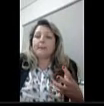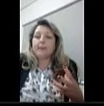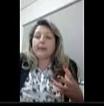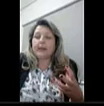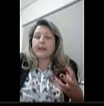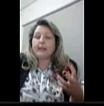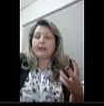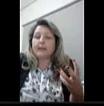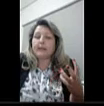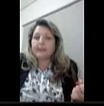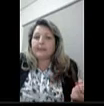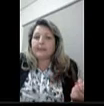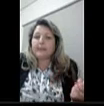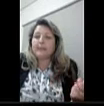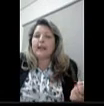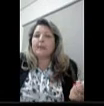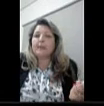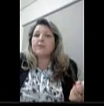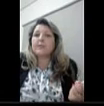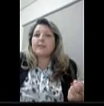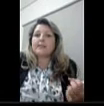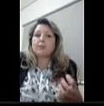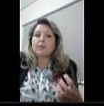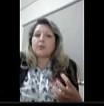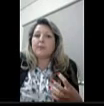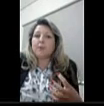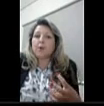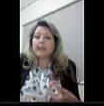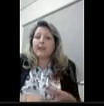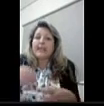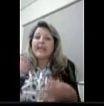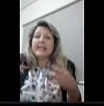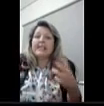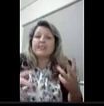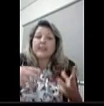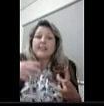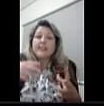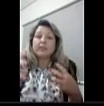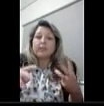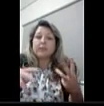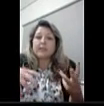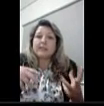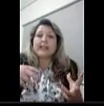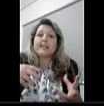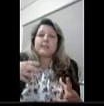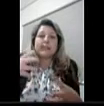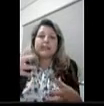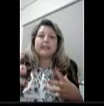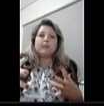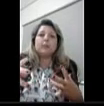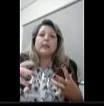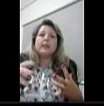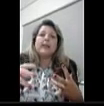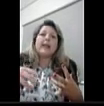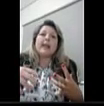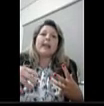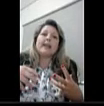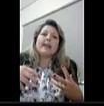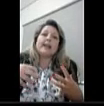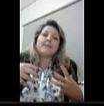Para trabalhar mais com essa questão de memória. E, às vezes, quando você está explicando,